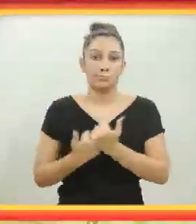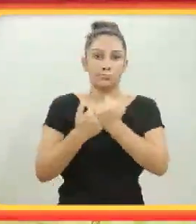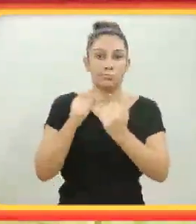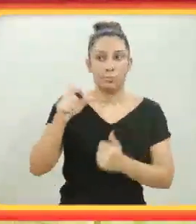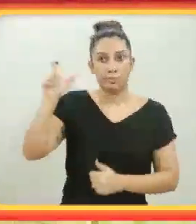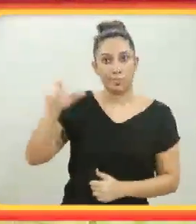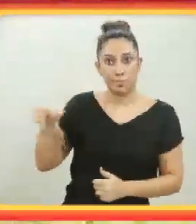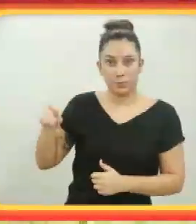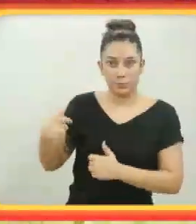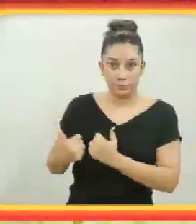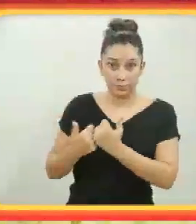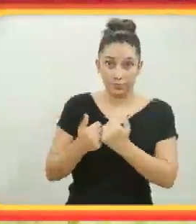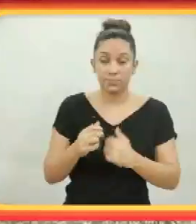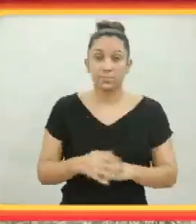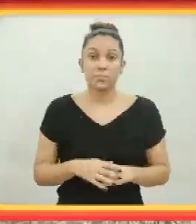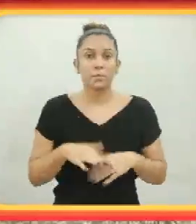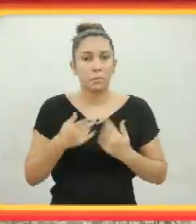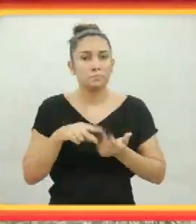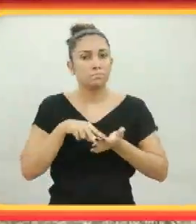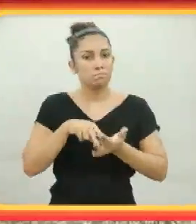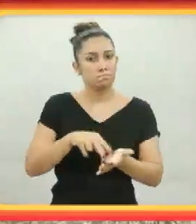no barquinho, que era